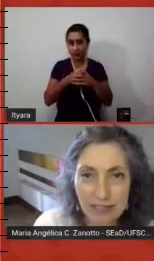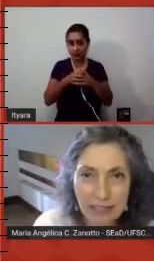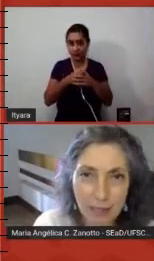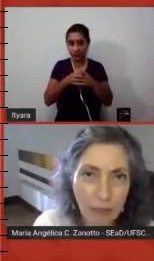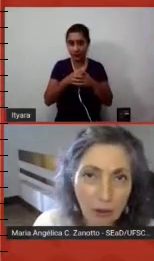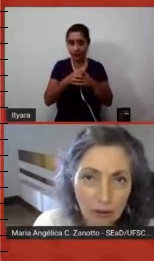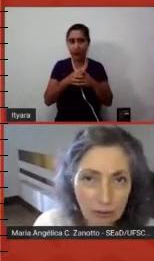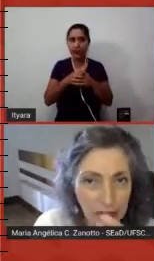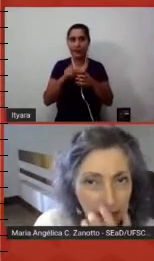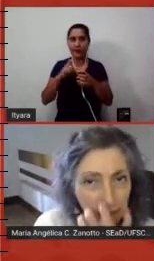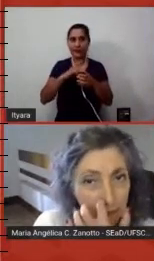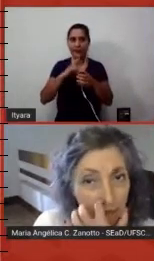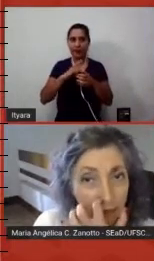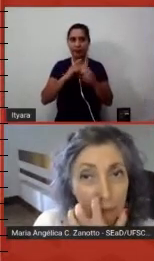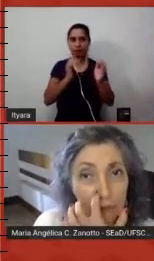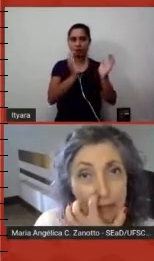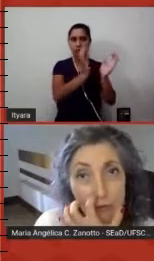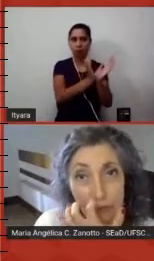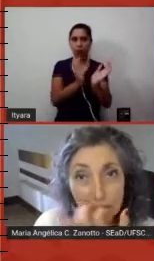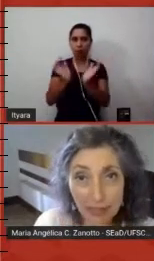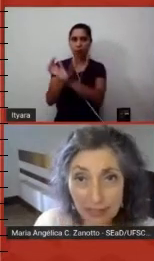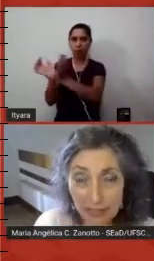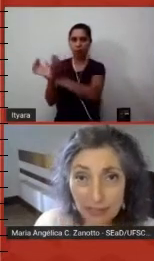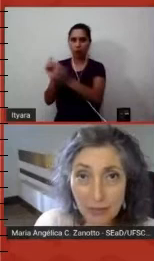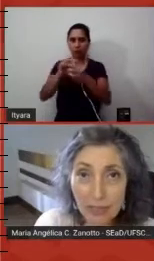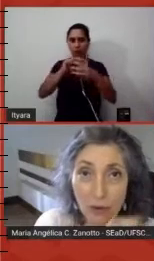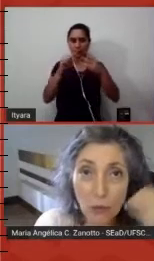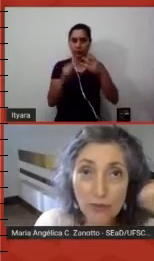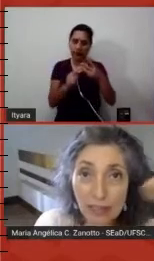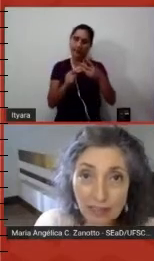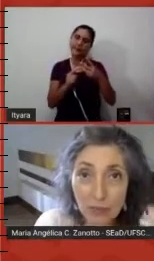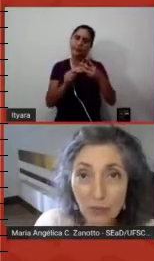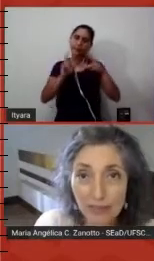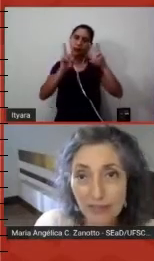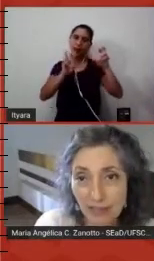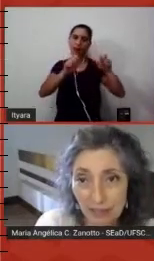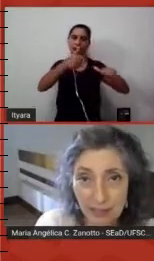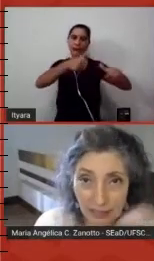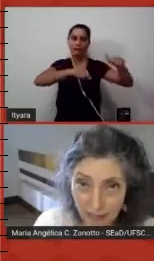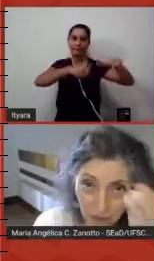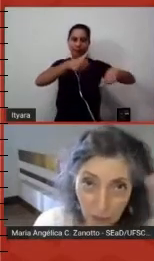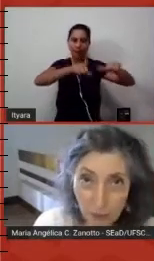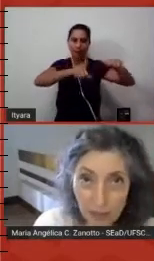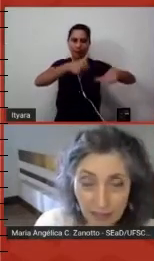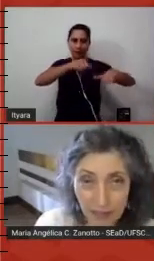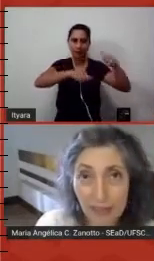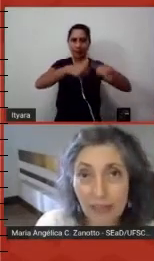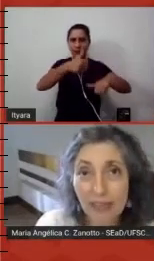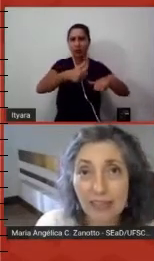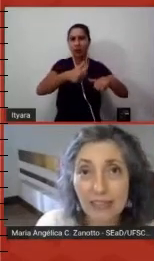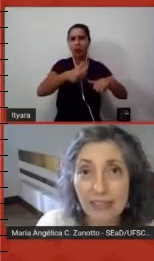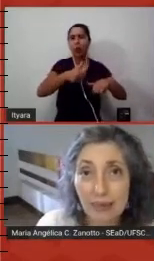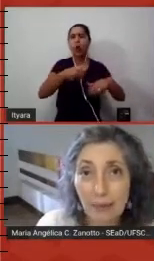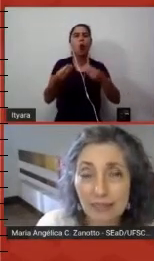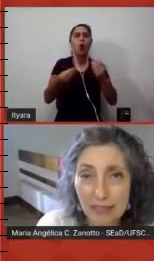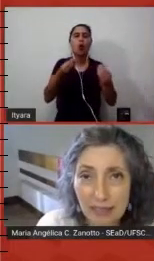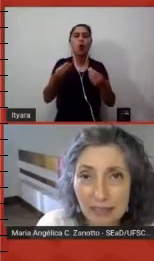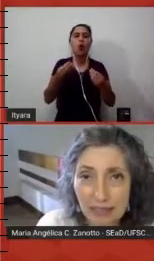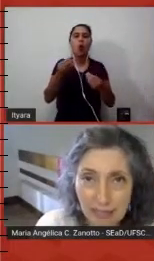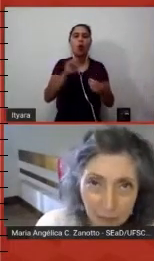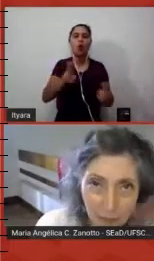em 3 blocos, né? Falar um pouquinho sobre avaliação, em que contexto essa questão da rubrica